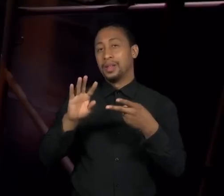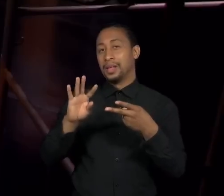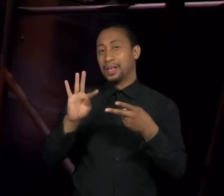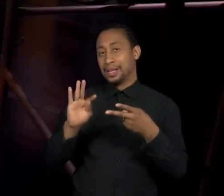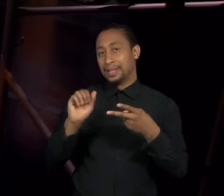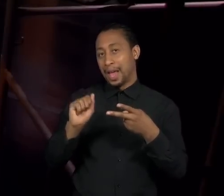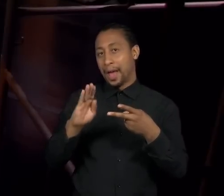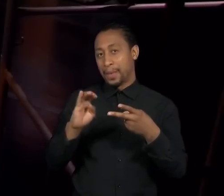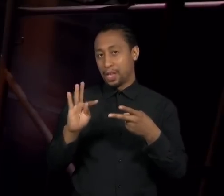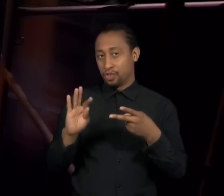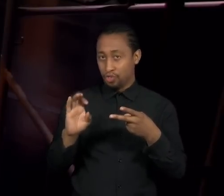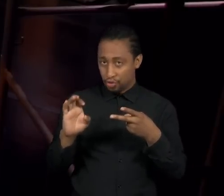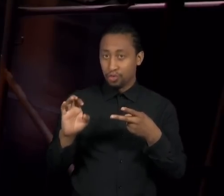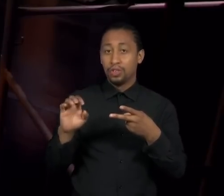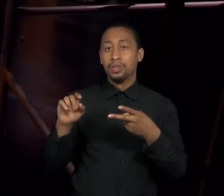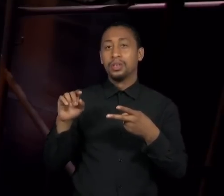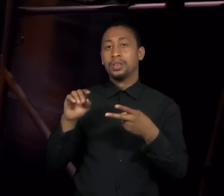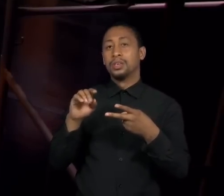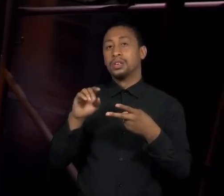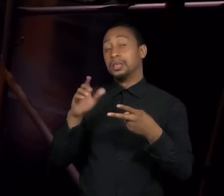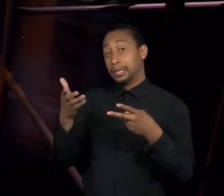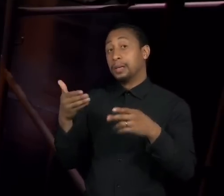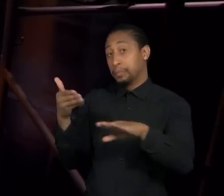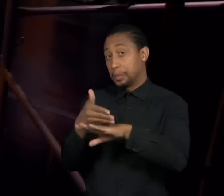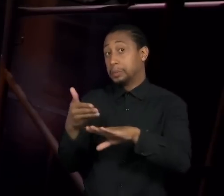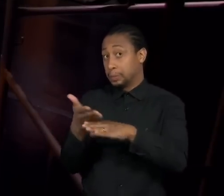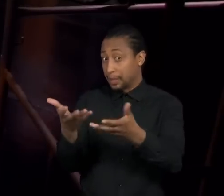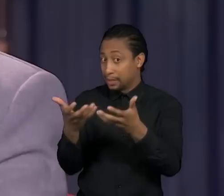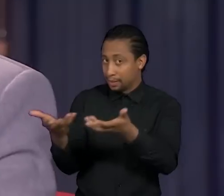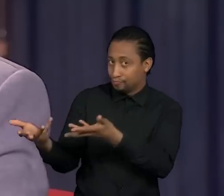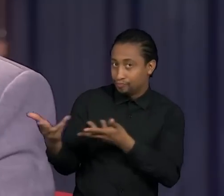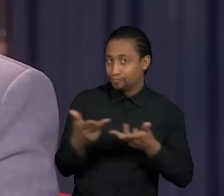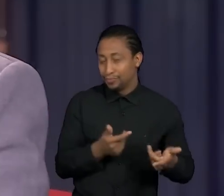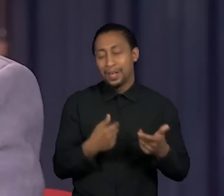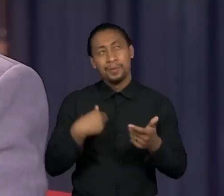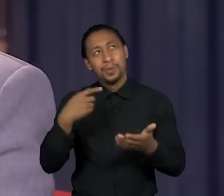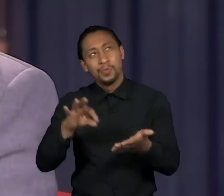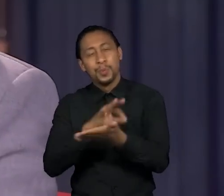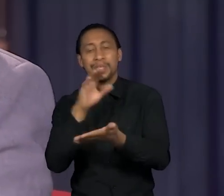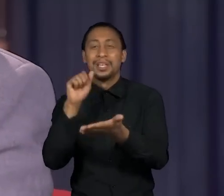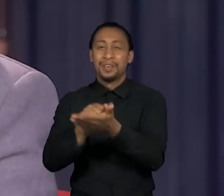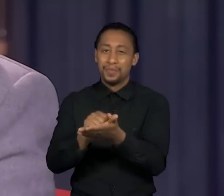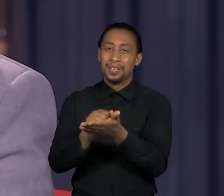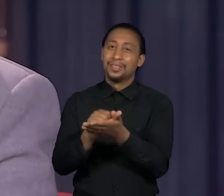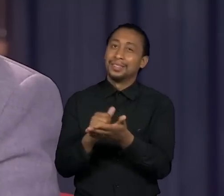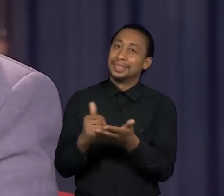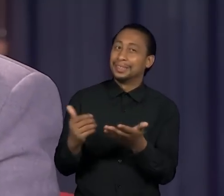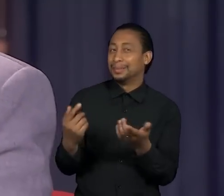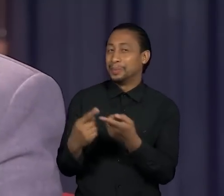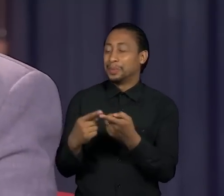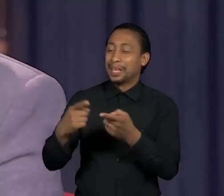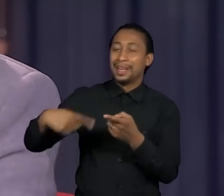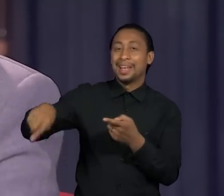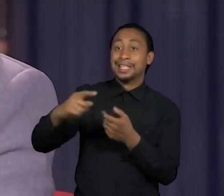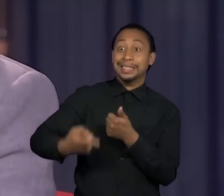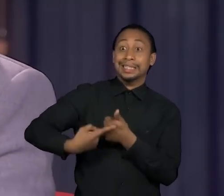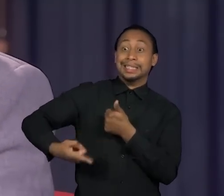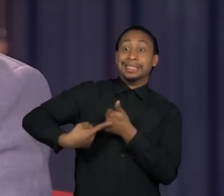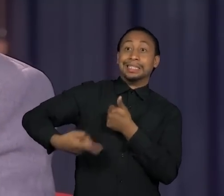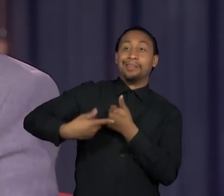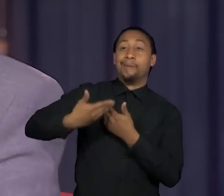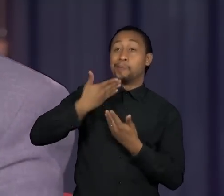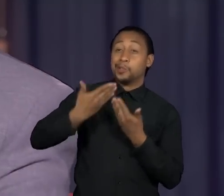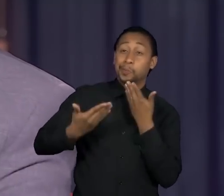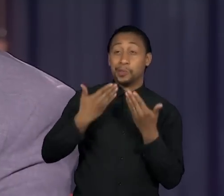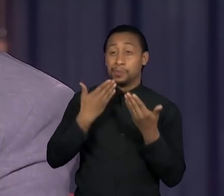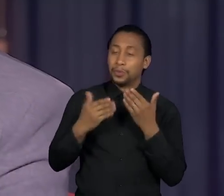ligados De no, meu, olho em no você. meu trampo. É. E aí eu falei, poxa, vou me inscrever no concurso só porque a galera ficou pedindo para me Sim. inscrever e tal.